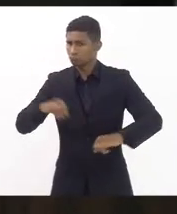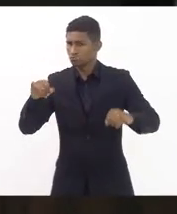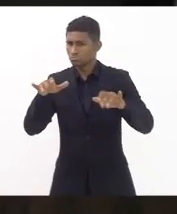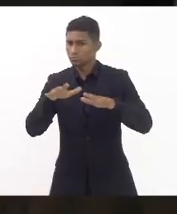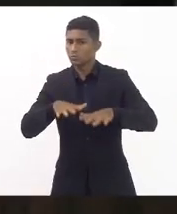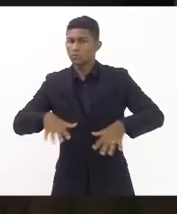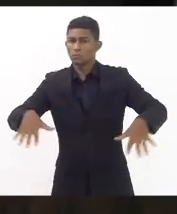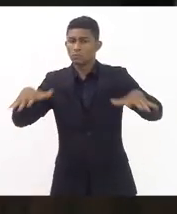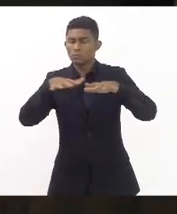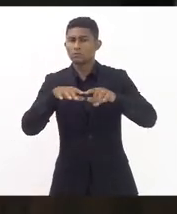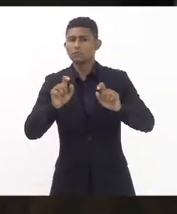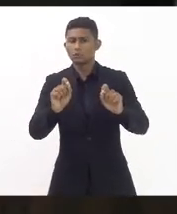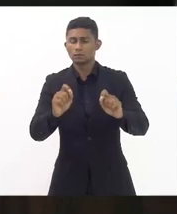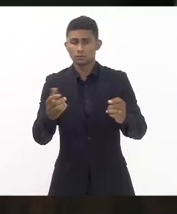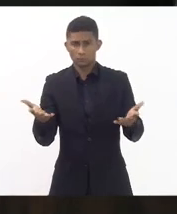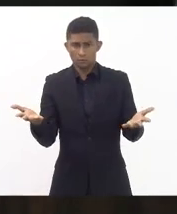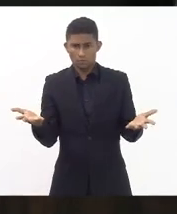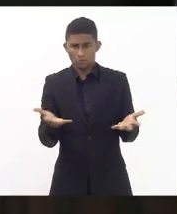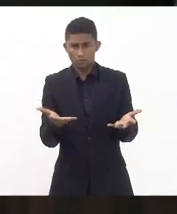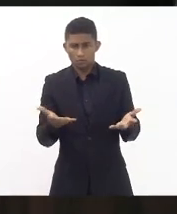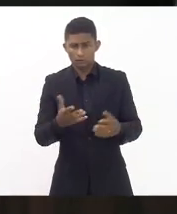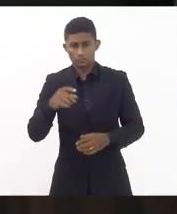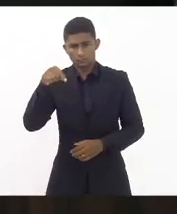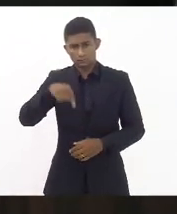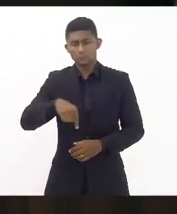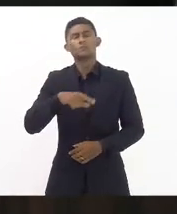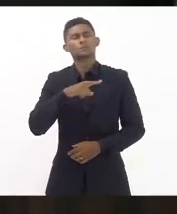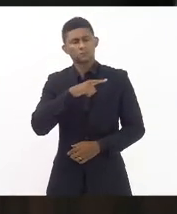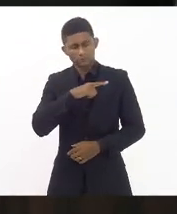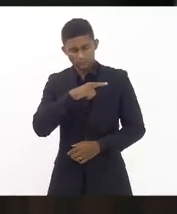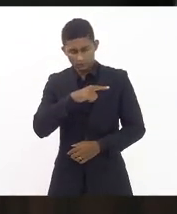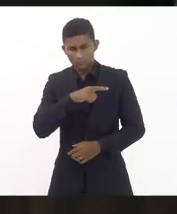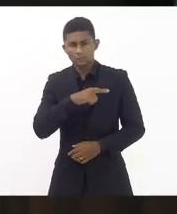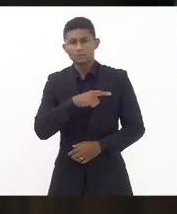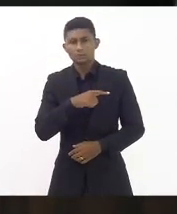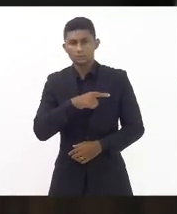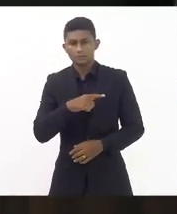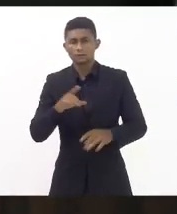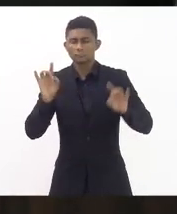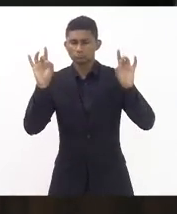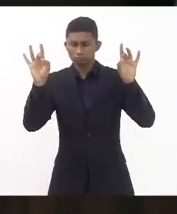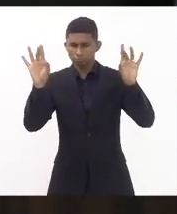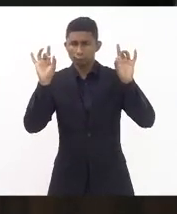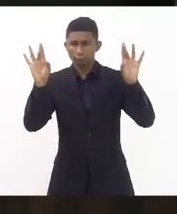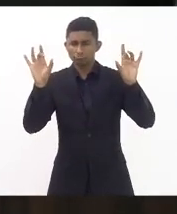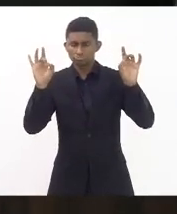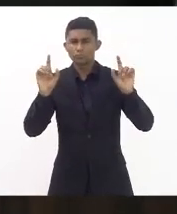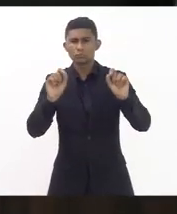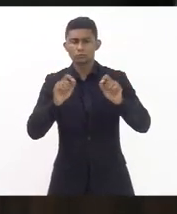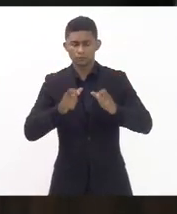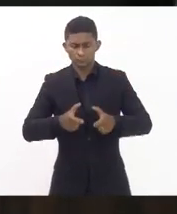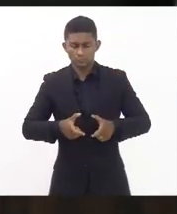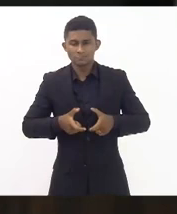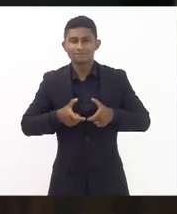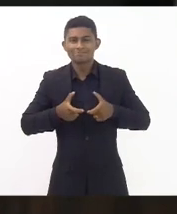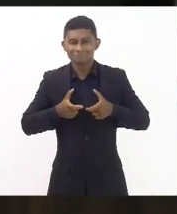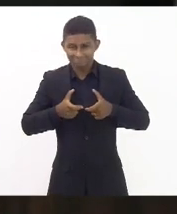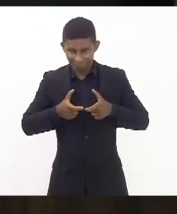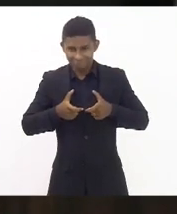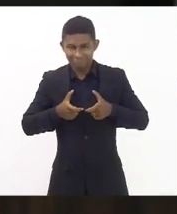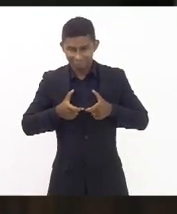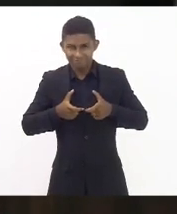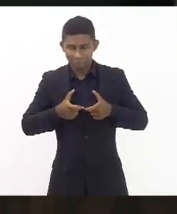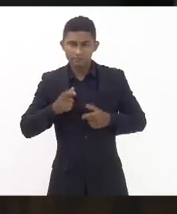todos. Hoje tivemos aqui uma solenidade, uma entrega da medalha